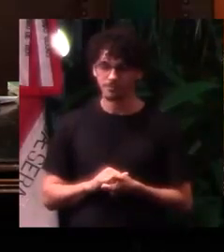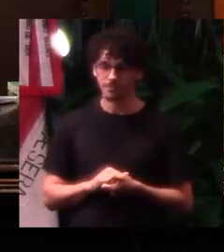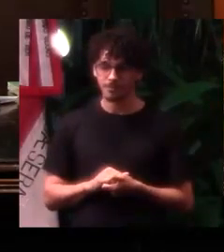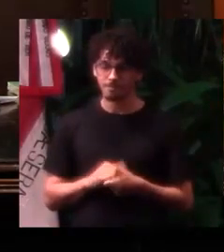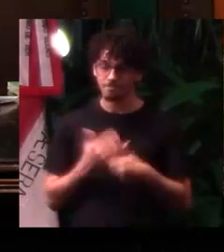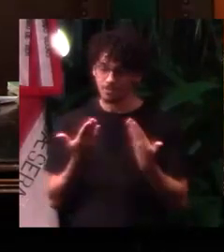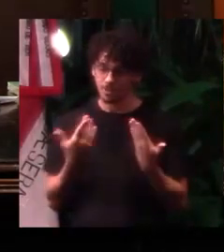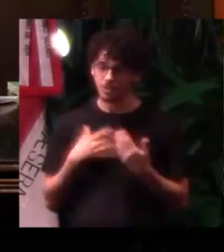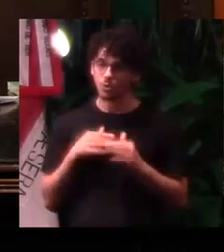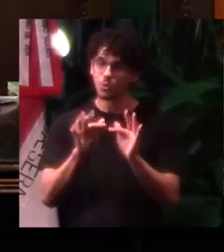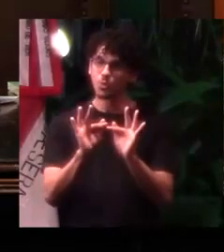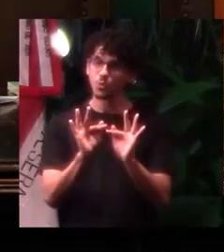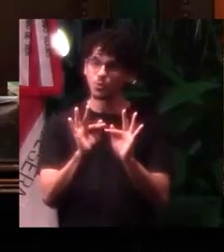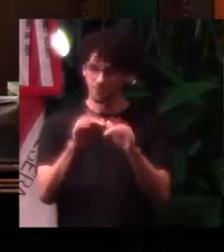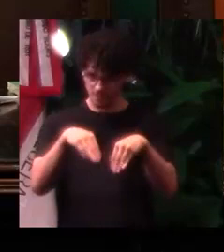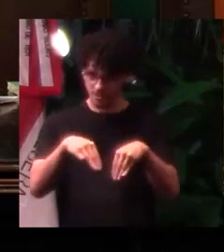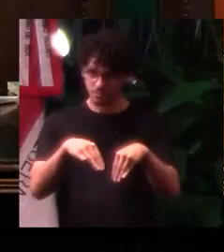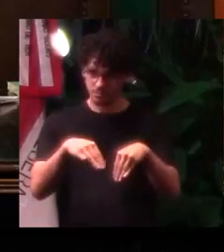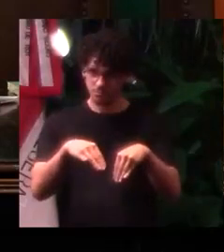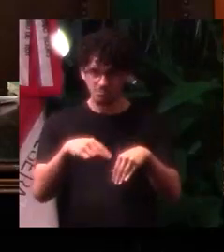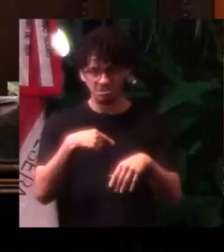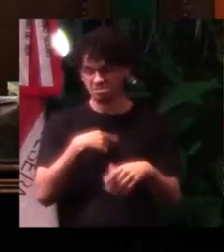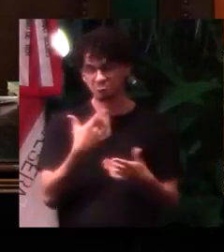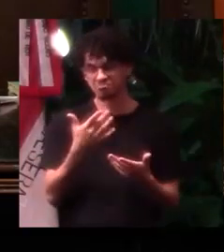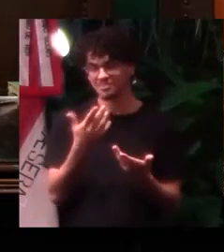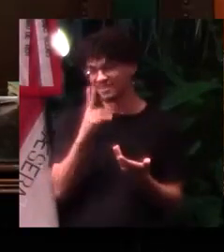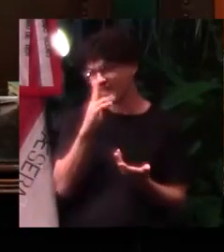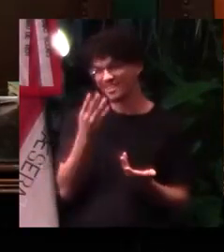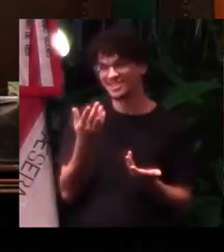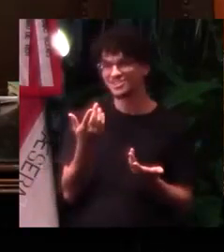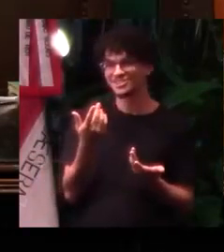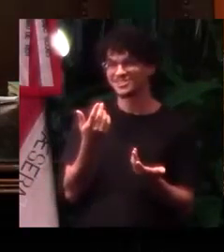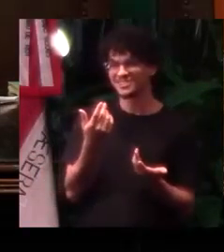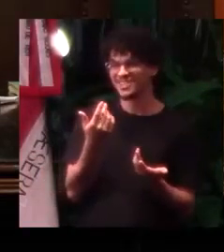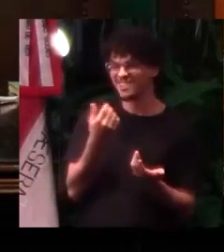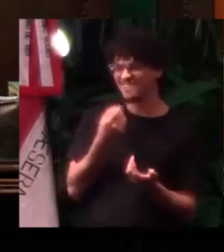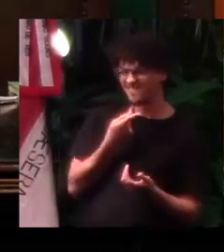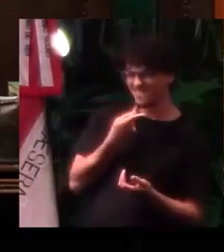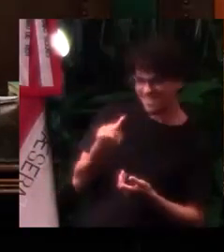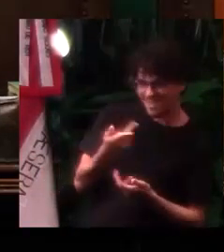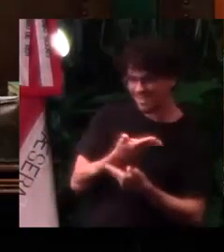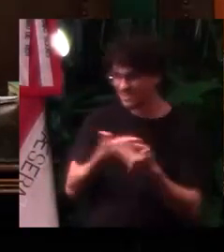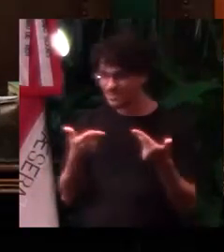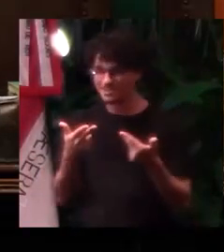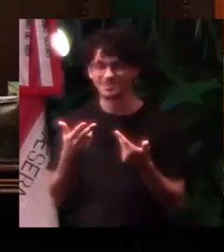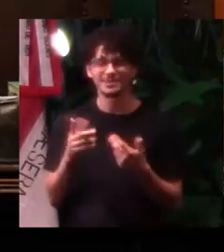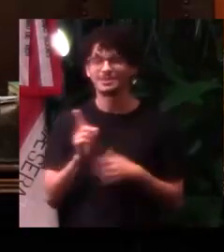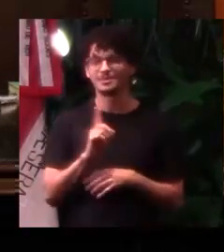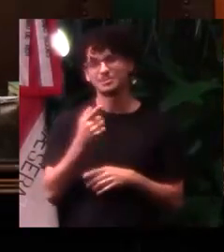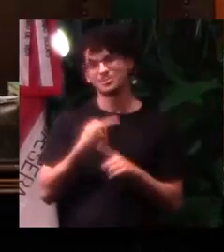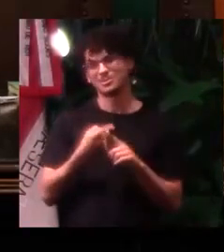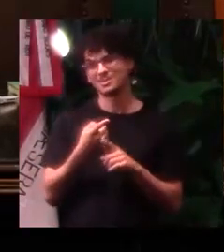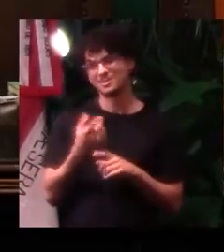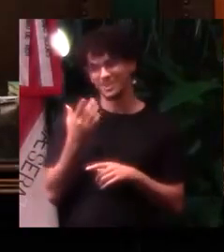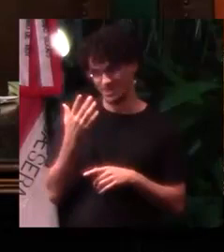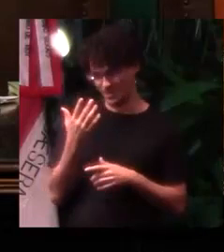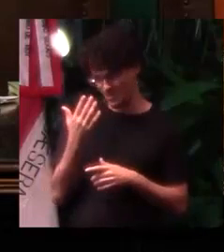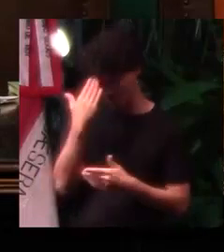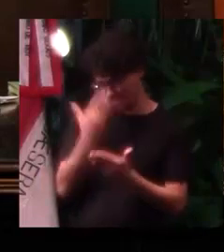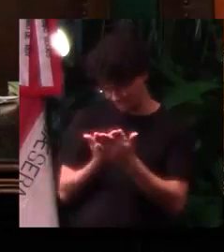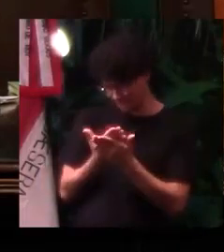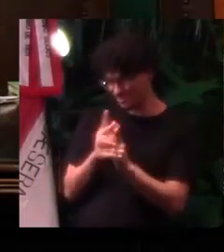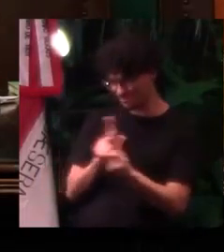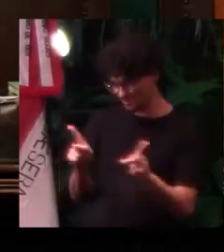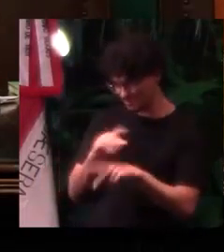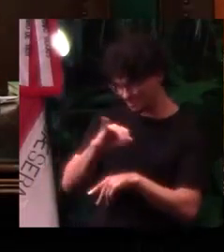o fim, e eu acredito que não tem nada de spoiler, porque eu acredito, professor Jacinto, que